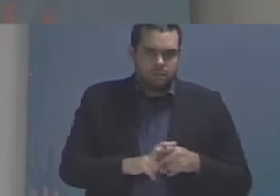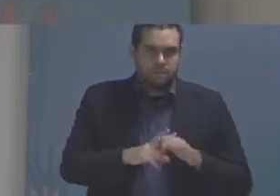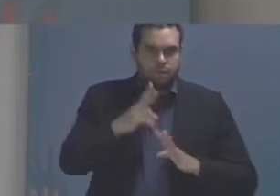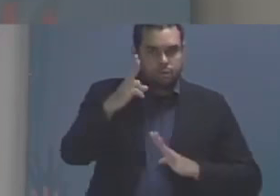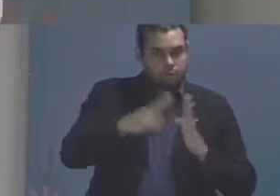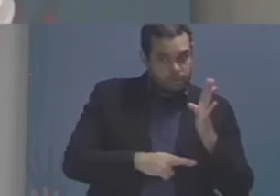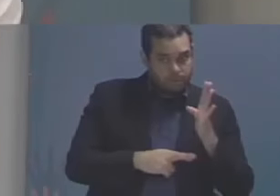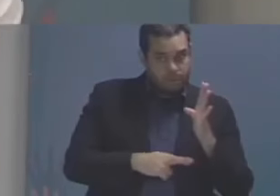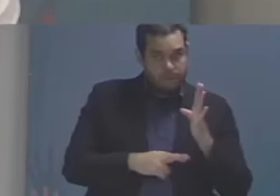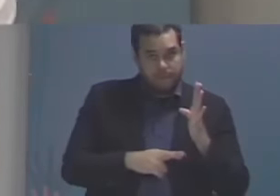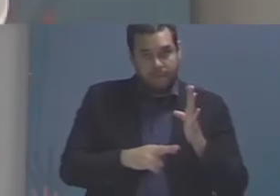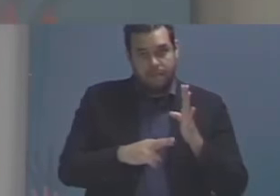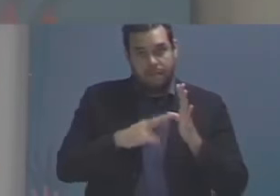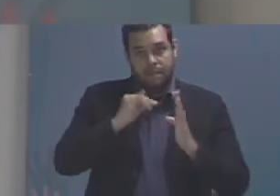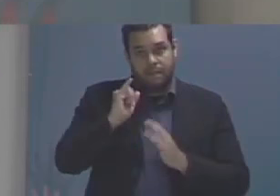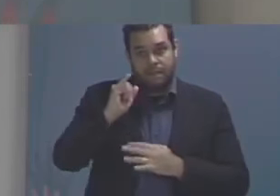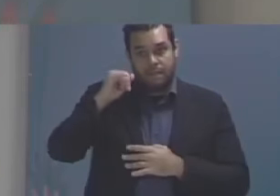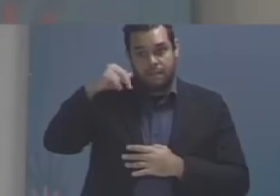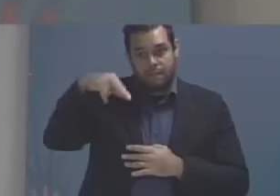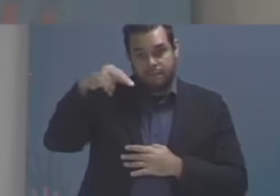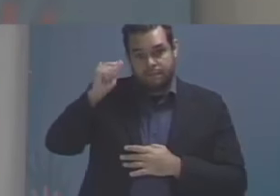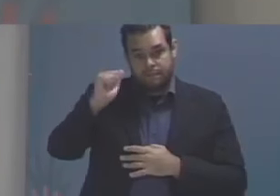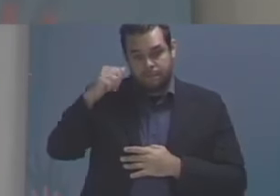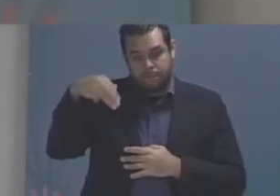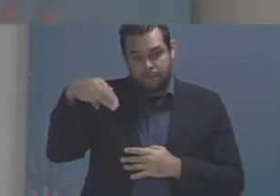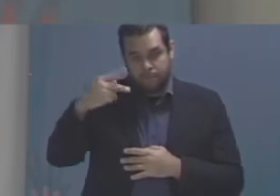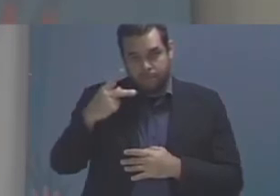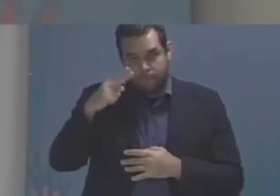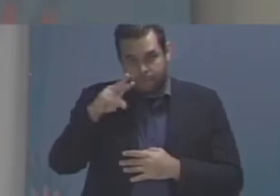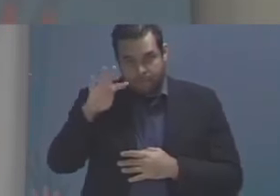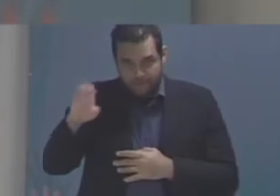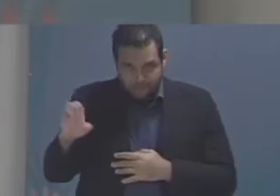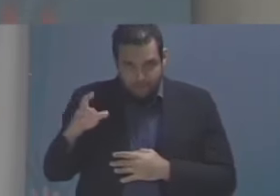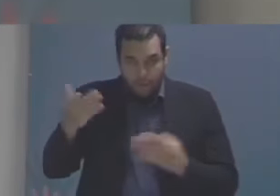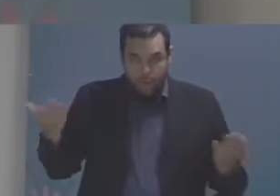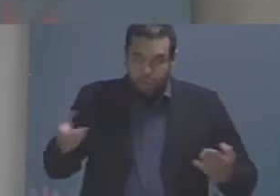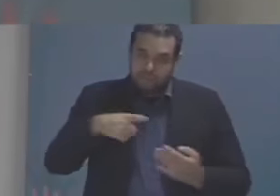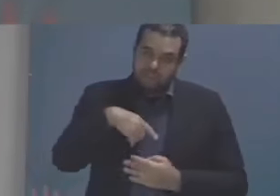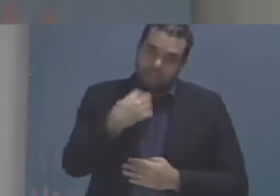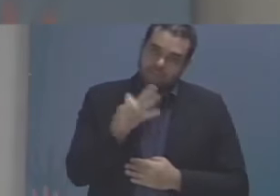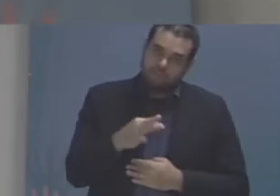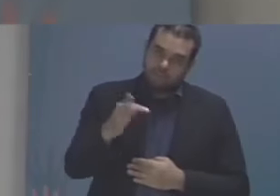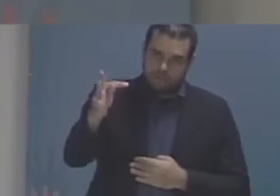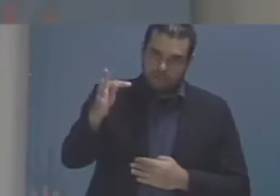para vocês, chama-se Iramutec. Nós temos tecnologia hoje, e eu já falei para vocês,